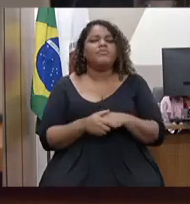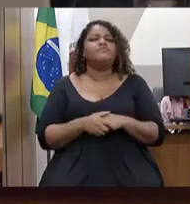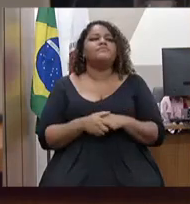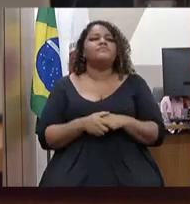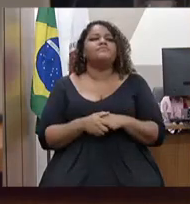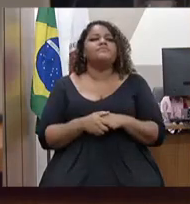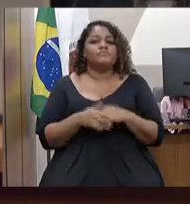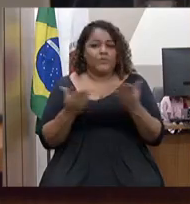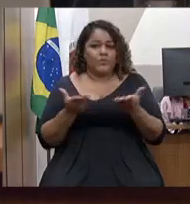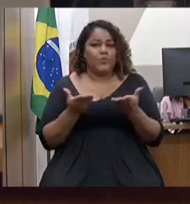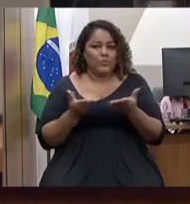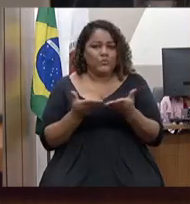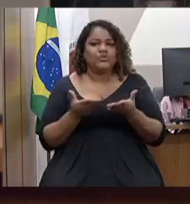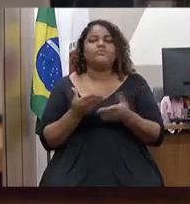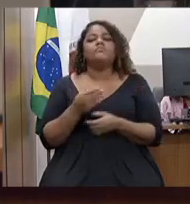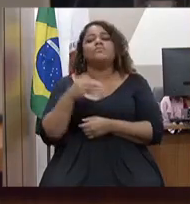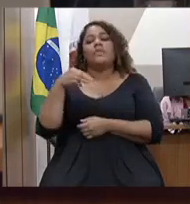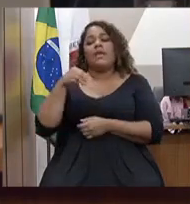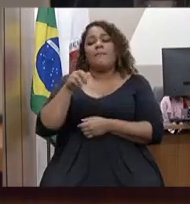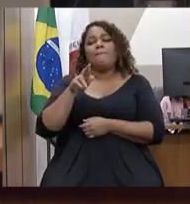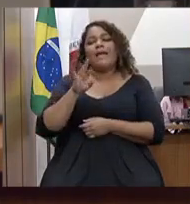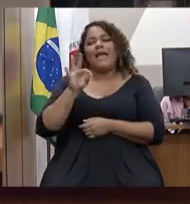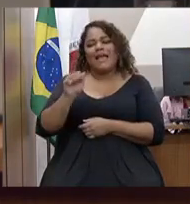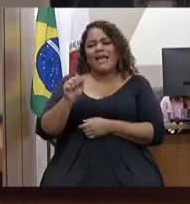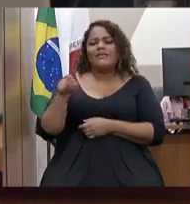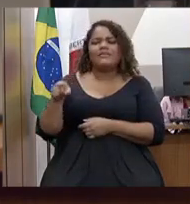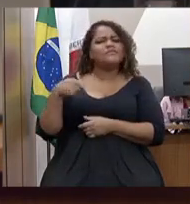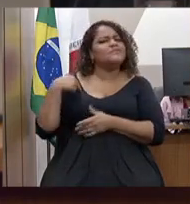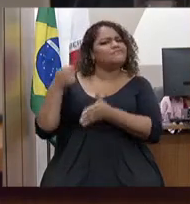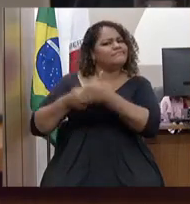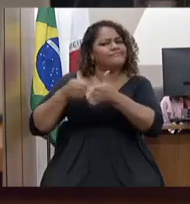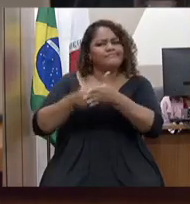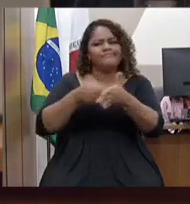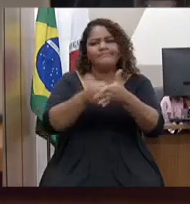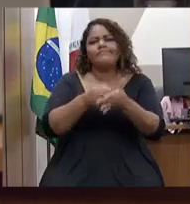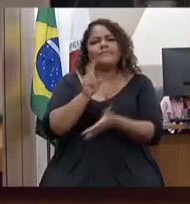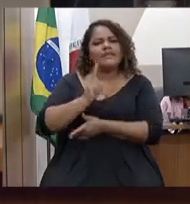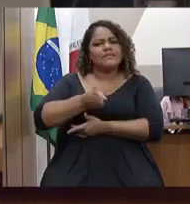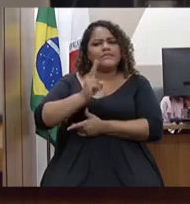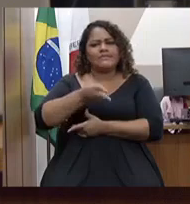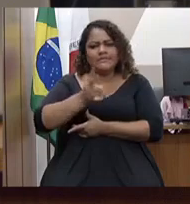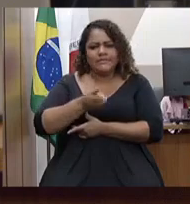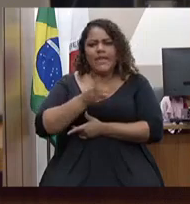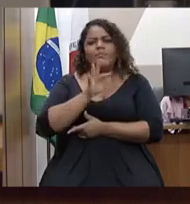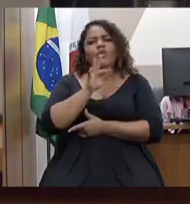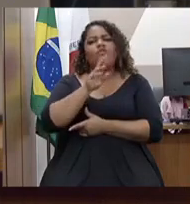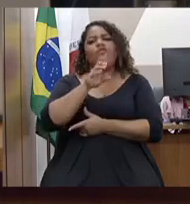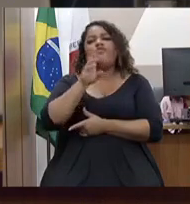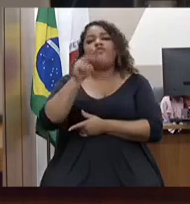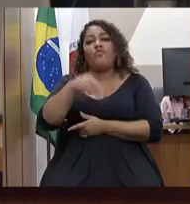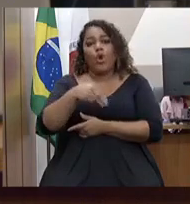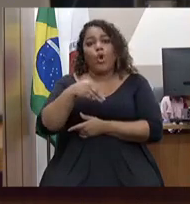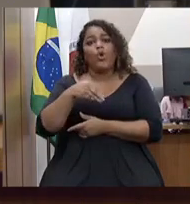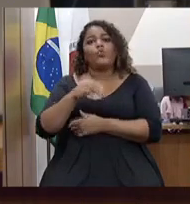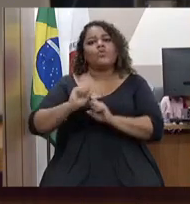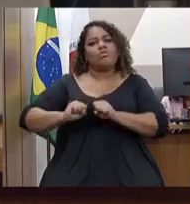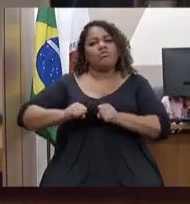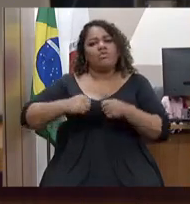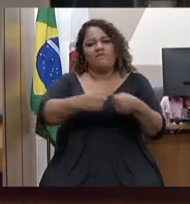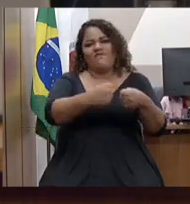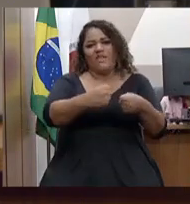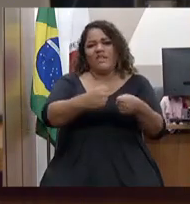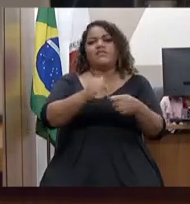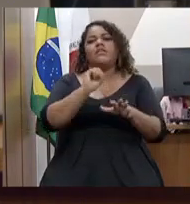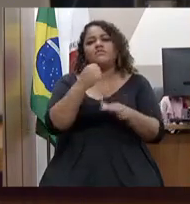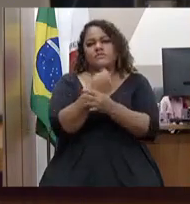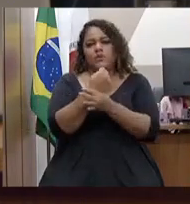esse dia de hoje a Marta que é essa guerreira aqui né na questão do Fórum na defesa da segurança ou do Trabalhador em Minas Gerais